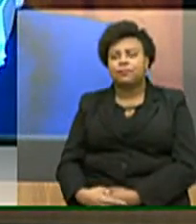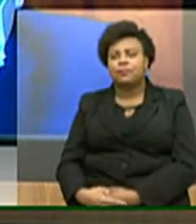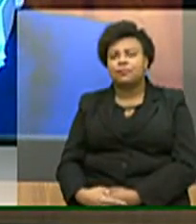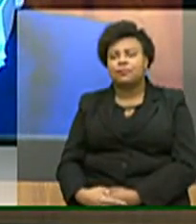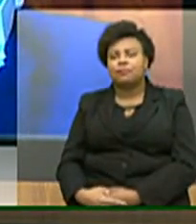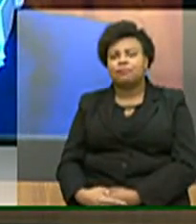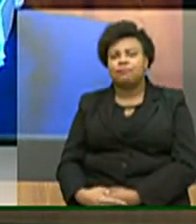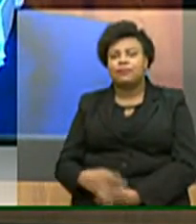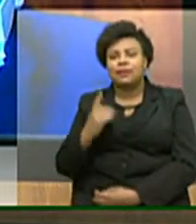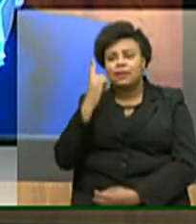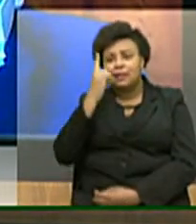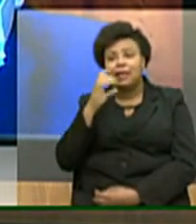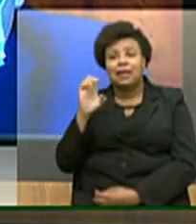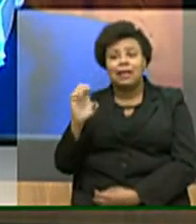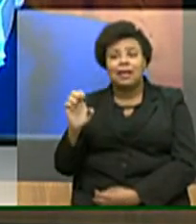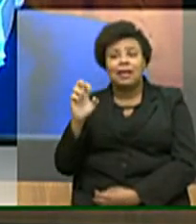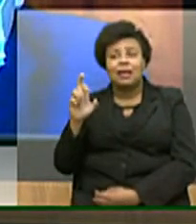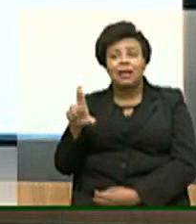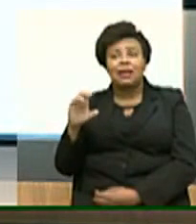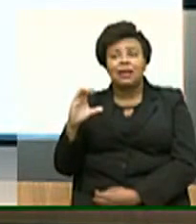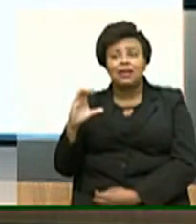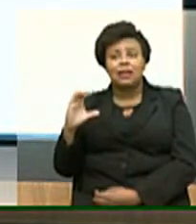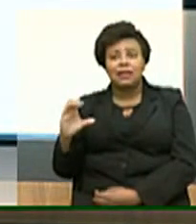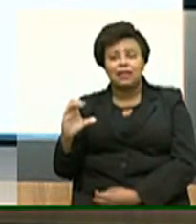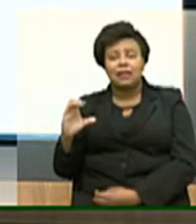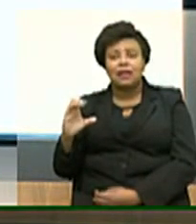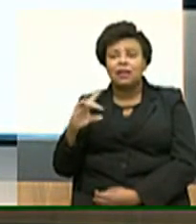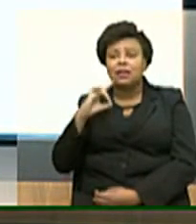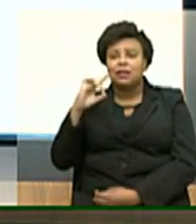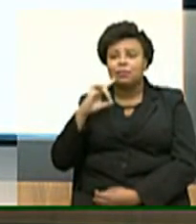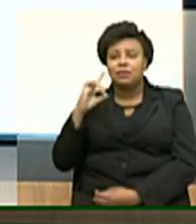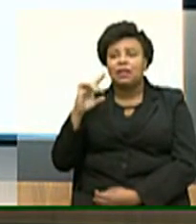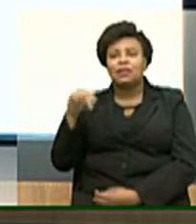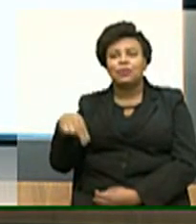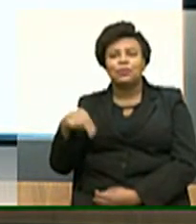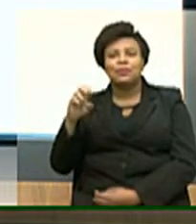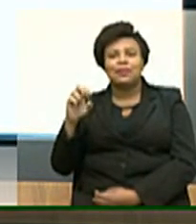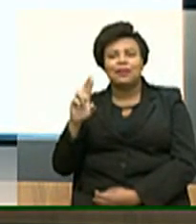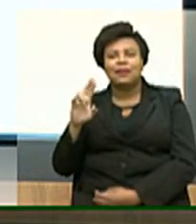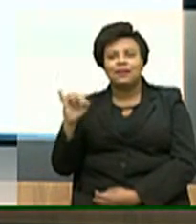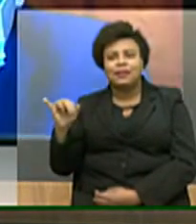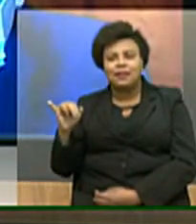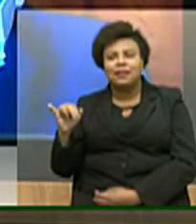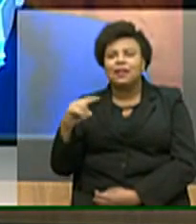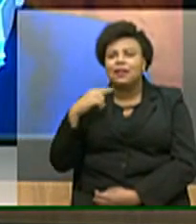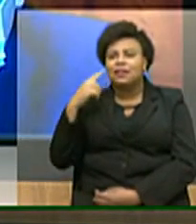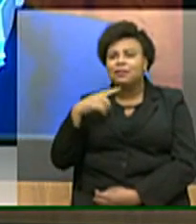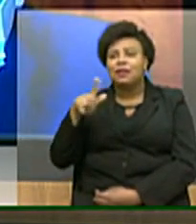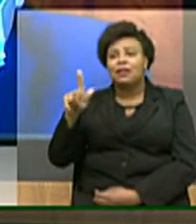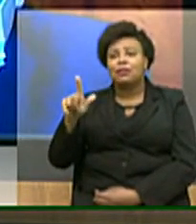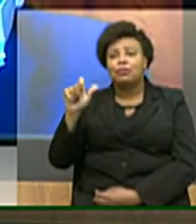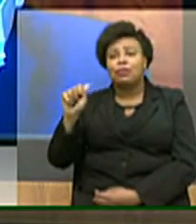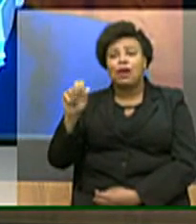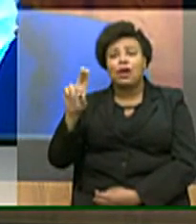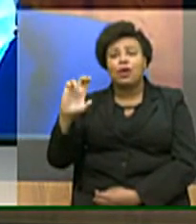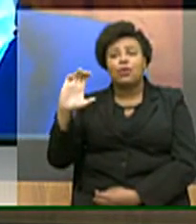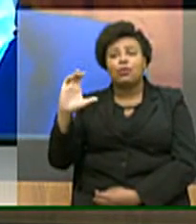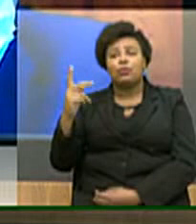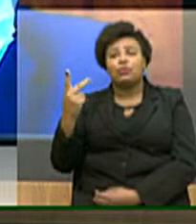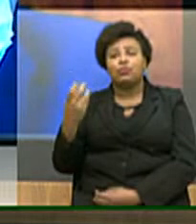Deputado Eric, favorável, tá? Ok, deputado Neril Carteiro. Deputado Gaúcho da Geral.